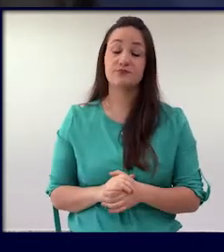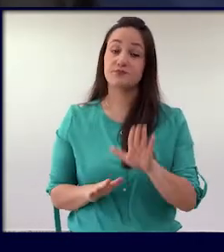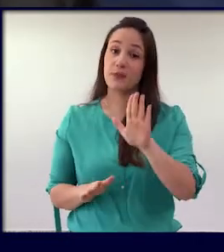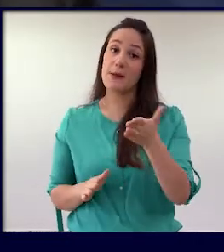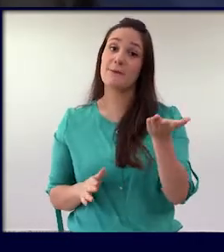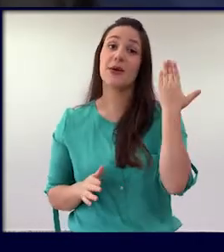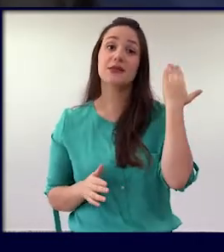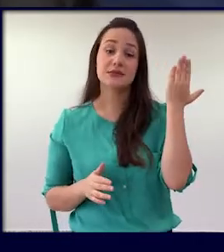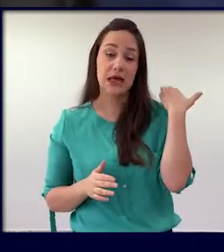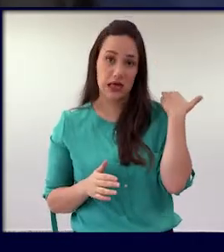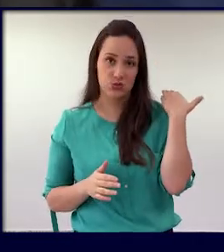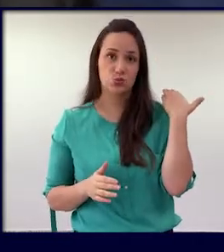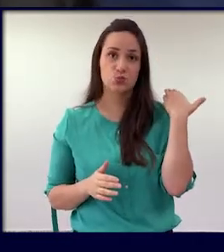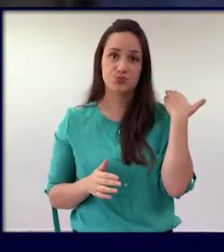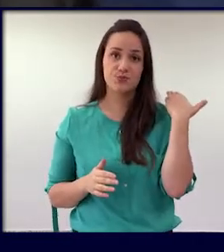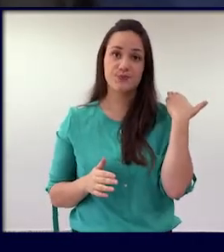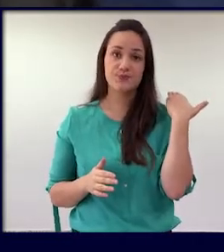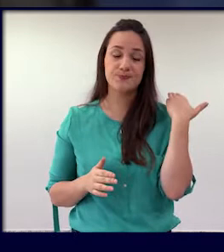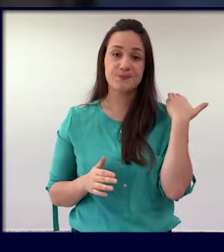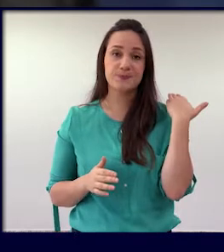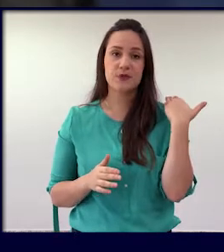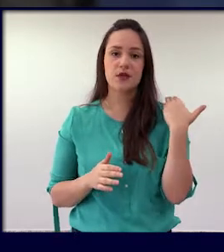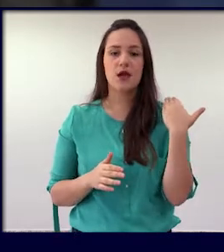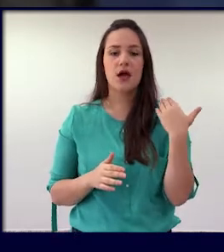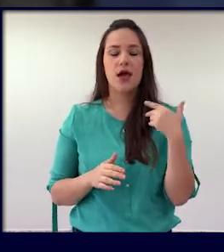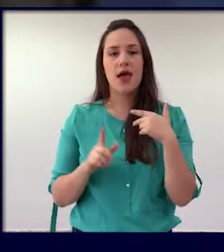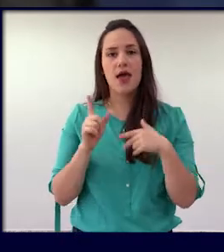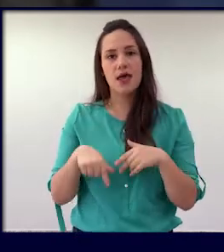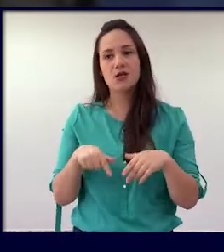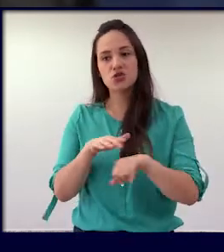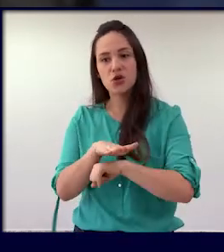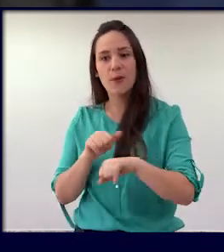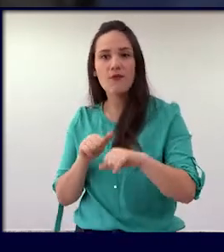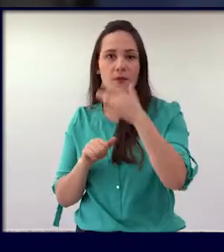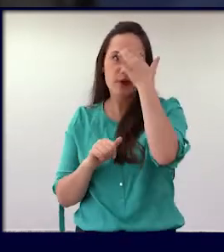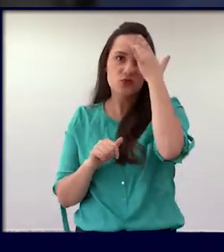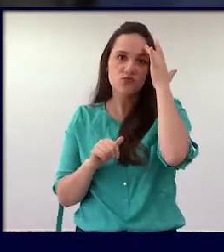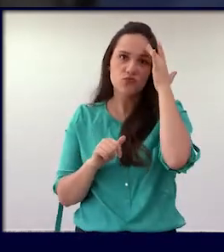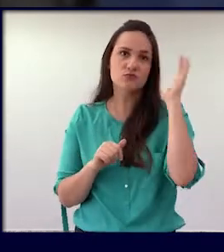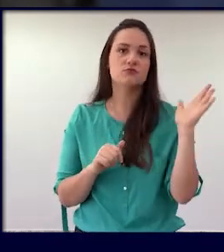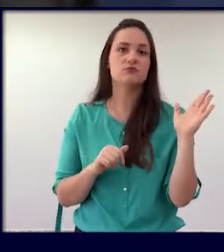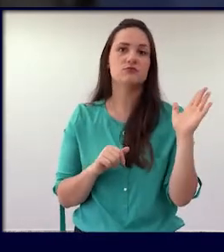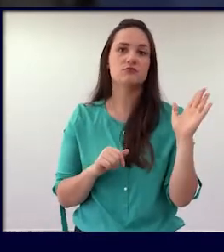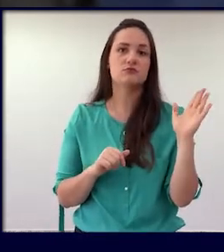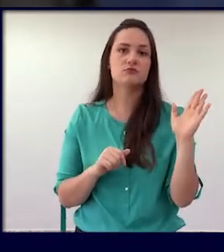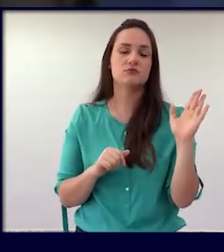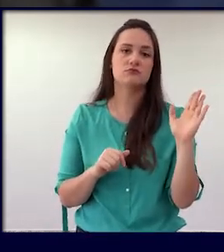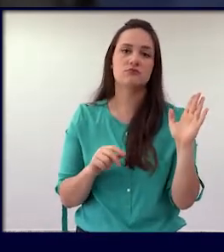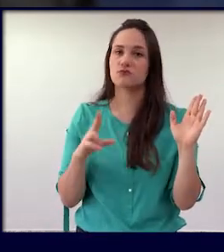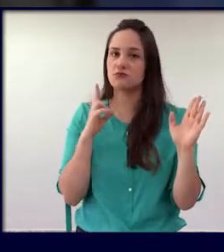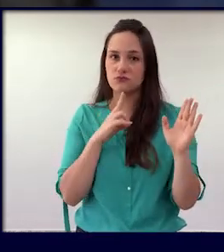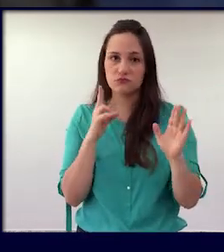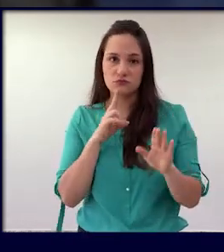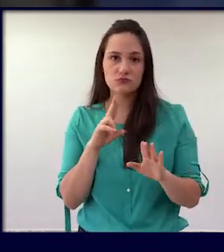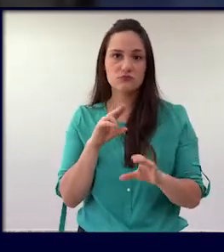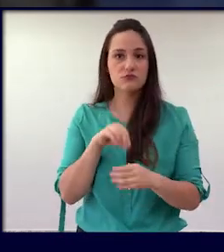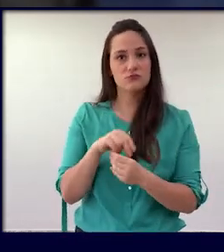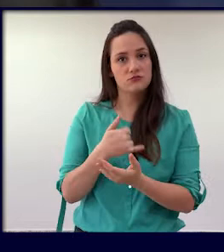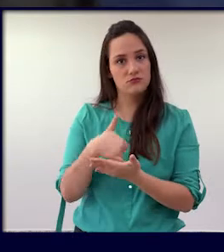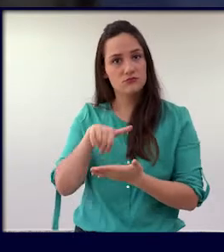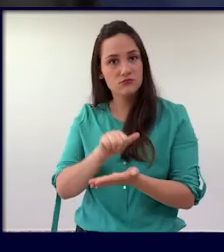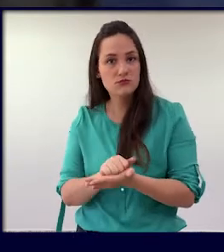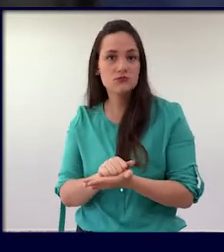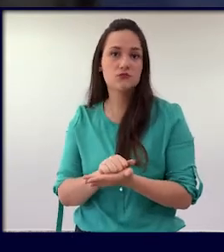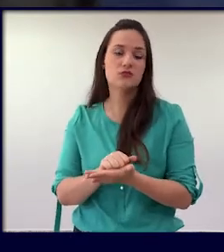edital? Antigamente, a convocação, ela recaía obrigatoriamente sobre pessoas do